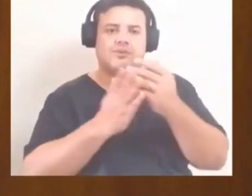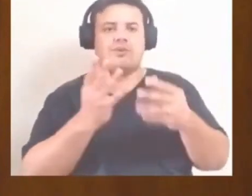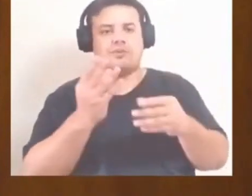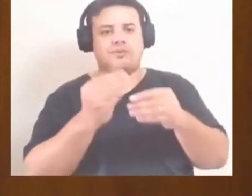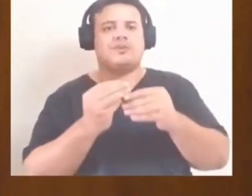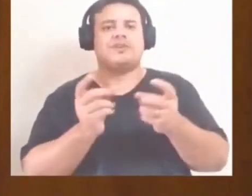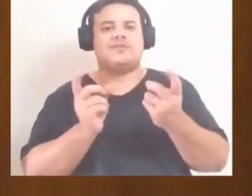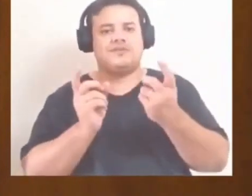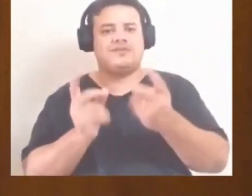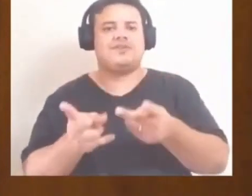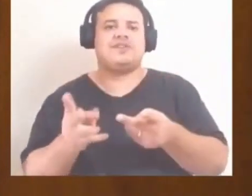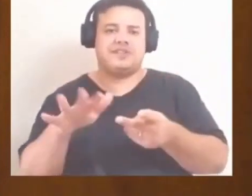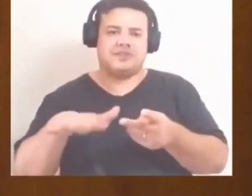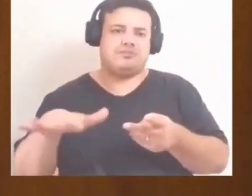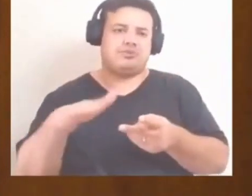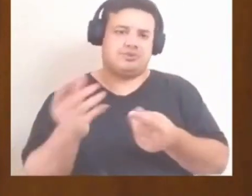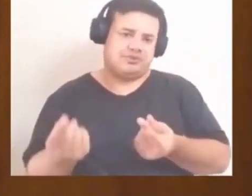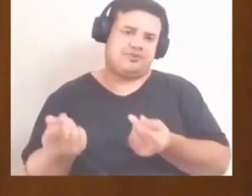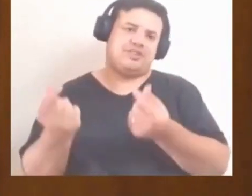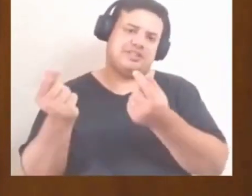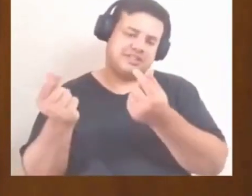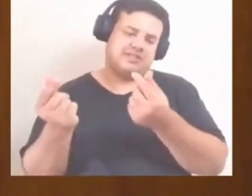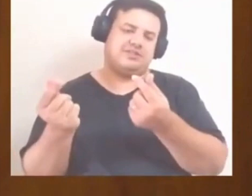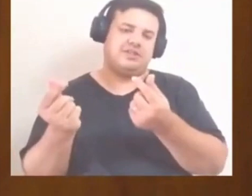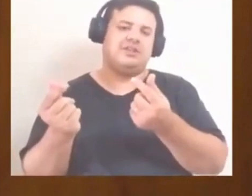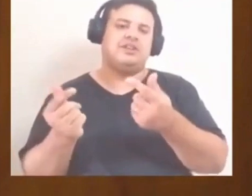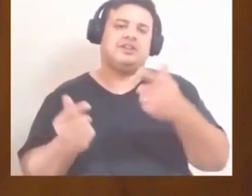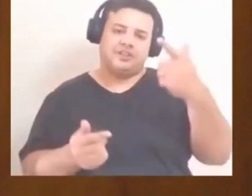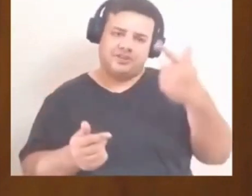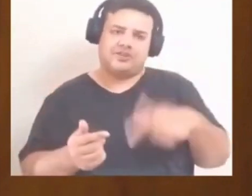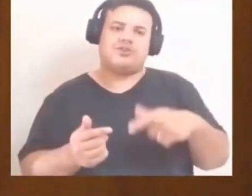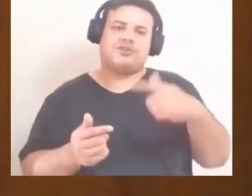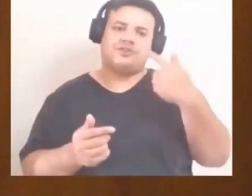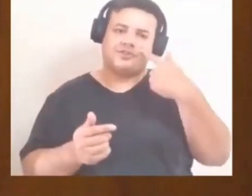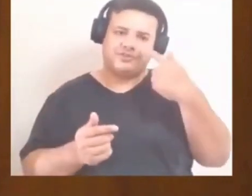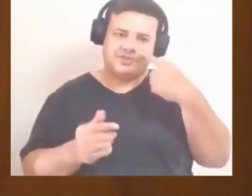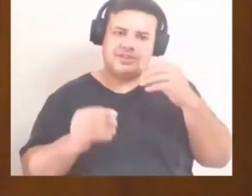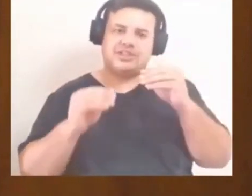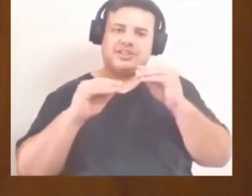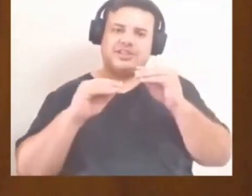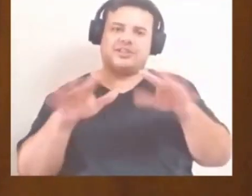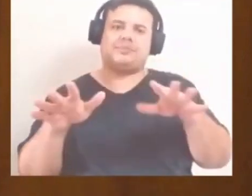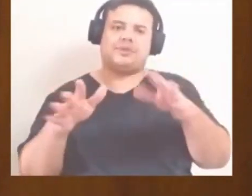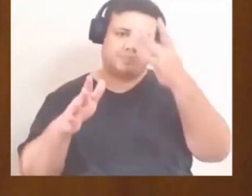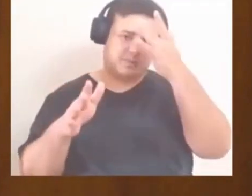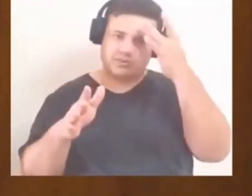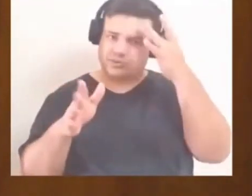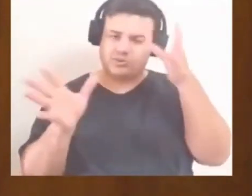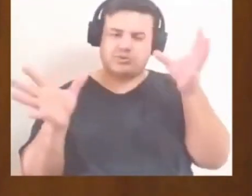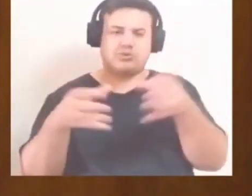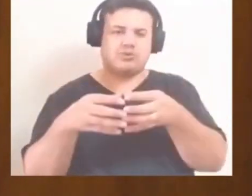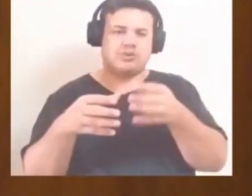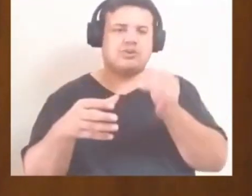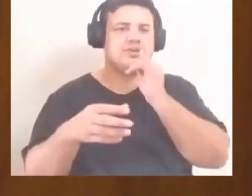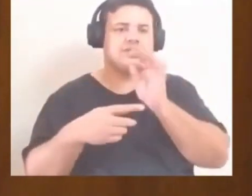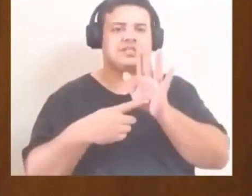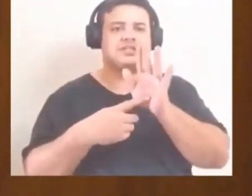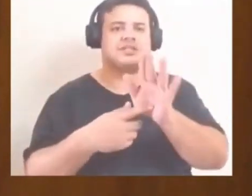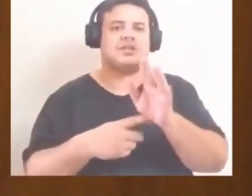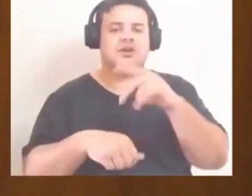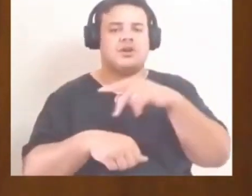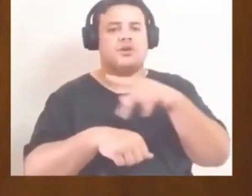para o setor financeiro ressuscitarão a segregação de massas mudar mais uma vez aqui o exemplo do Chile